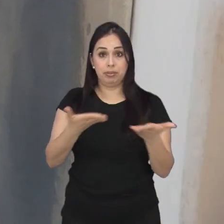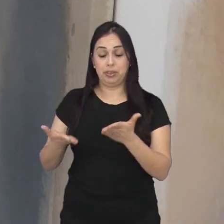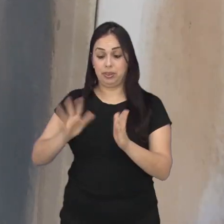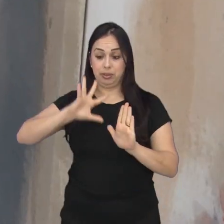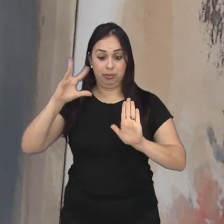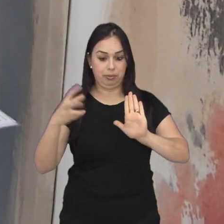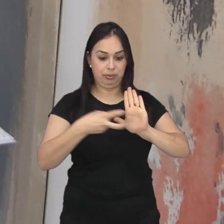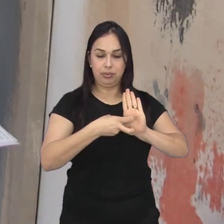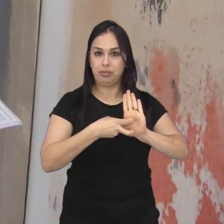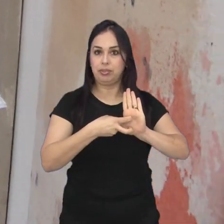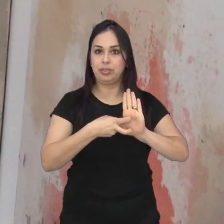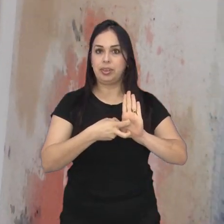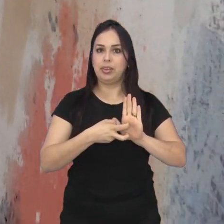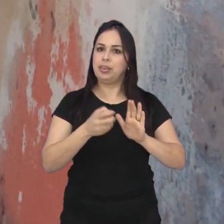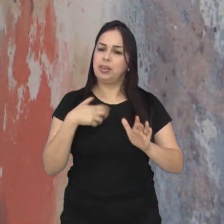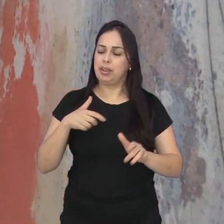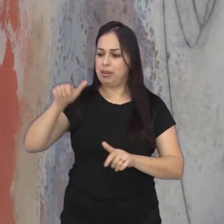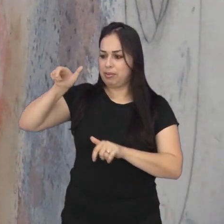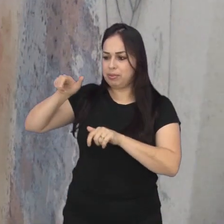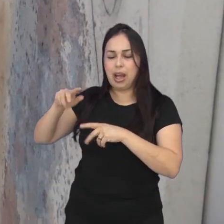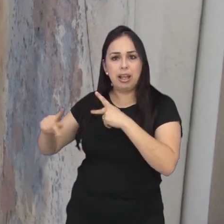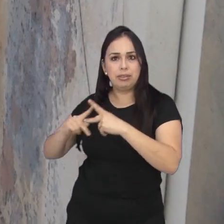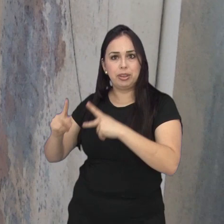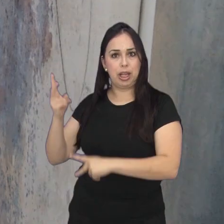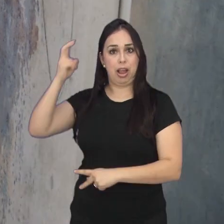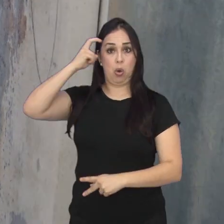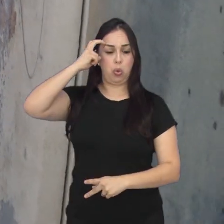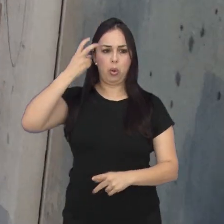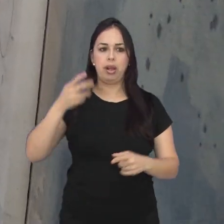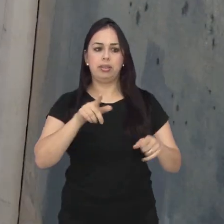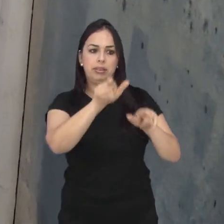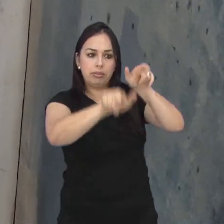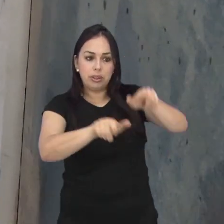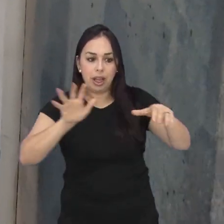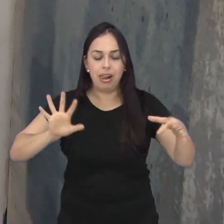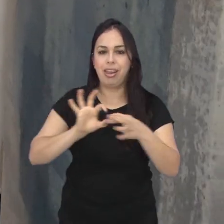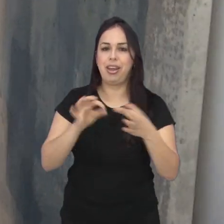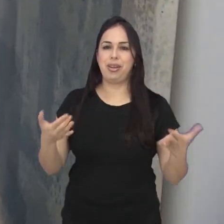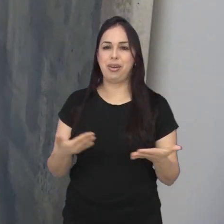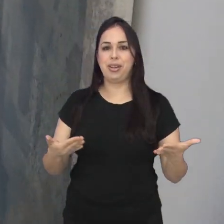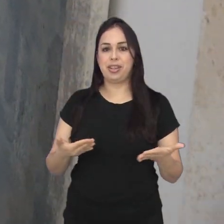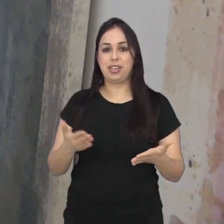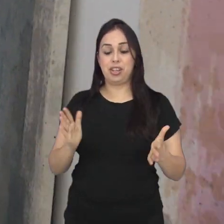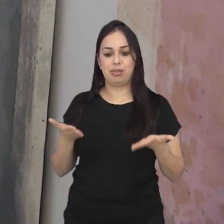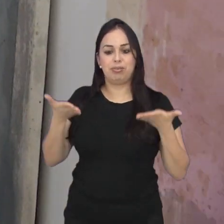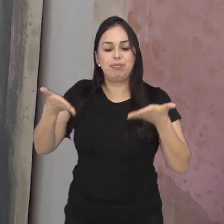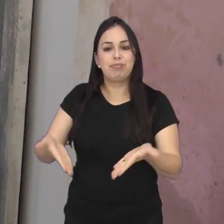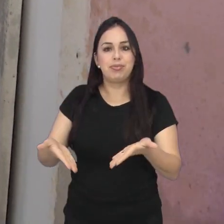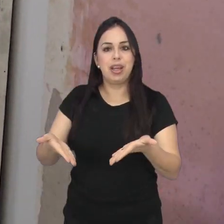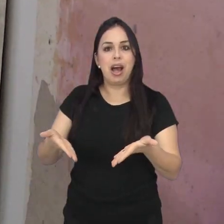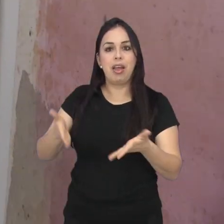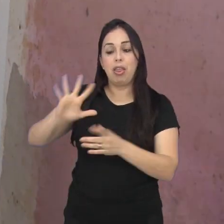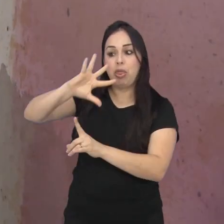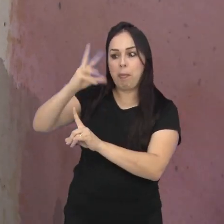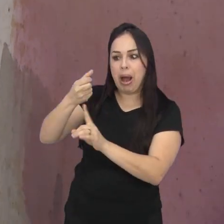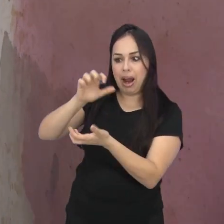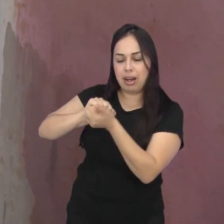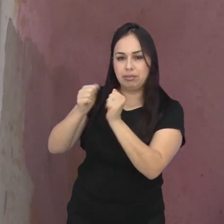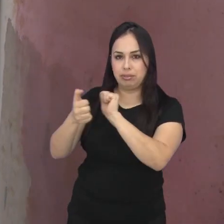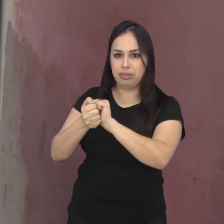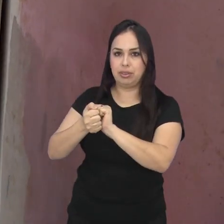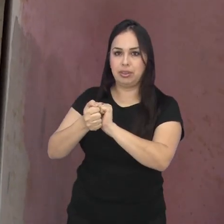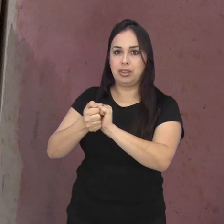Seja bem-vindo a mais um Conexão Cultura, aquele programa que te conecta com a cultura em São José dos Campos. E hoje eu estou no ateliê de uma